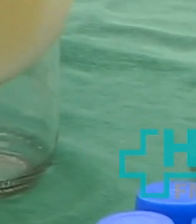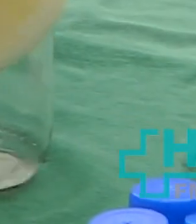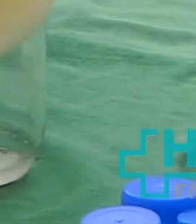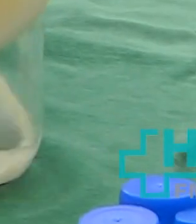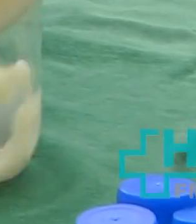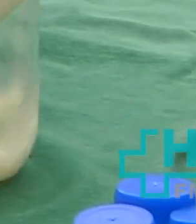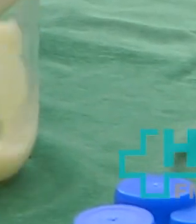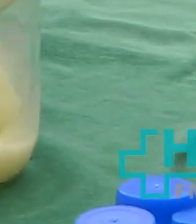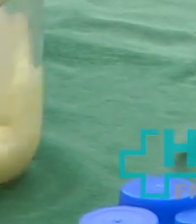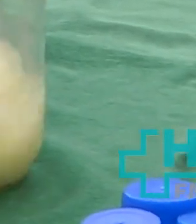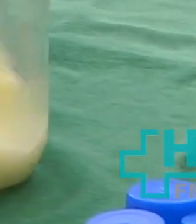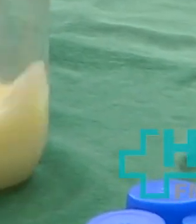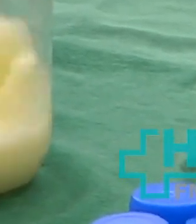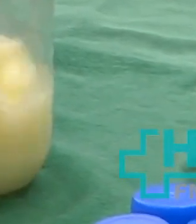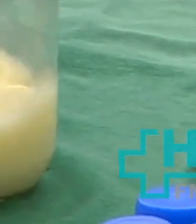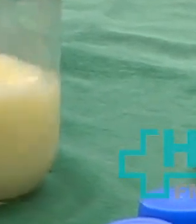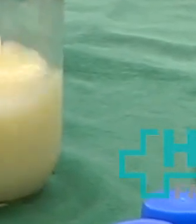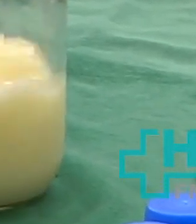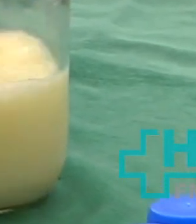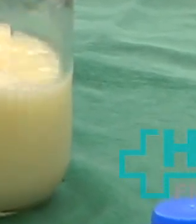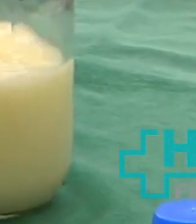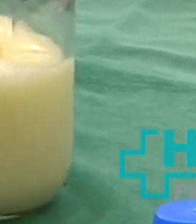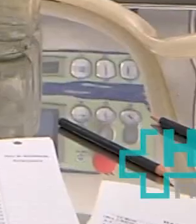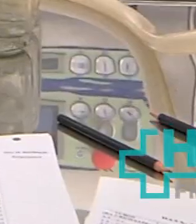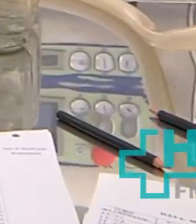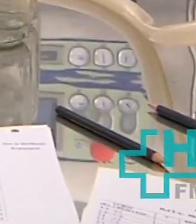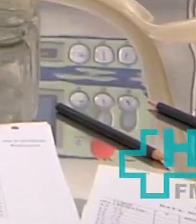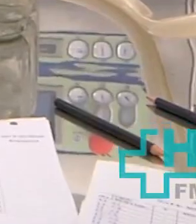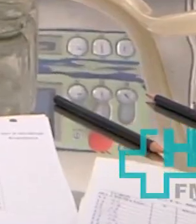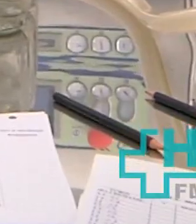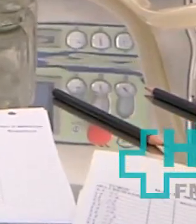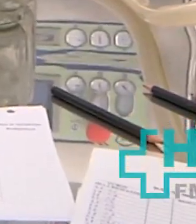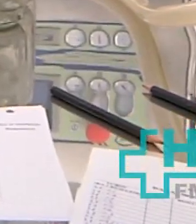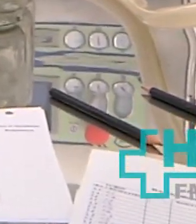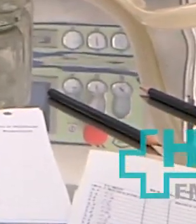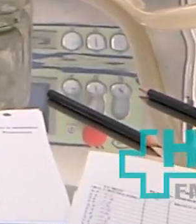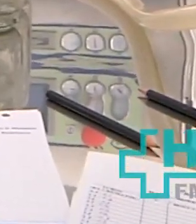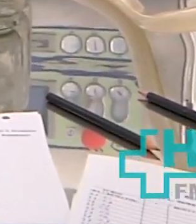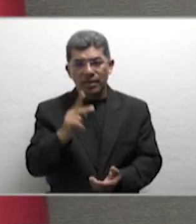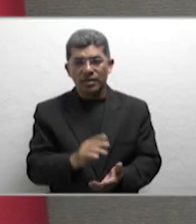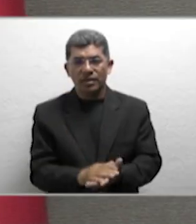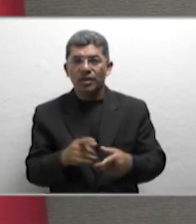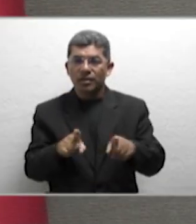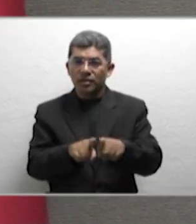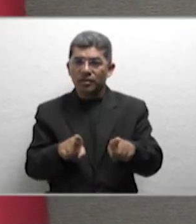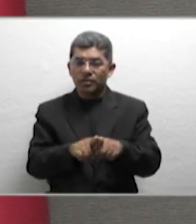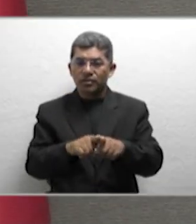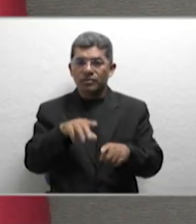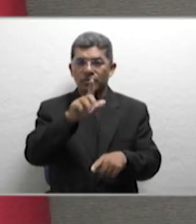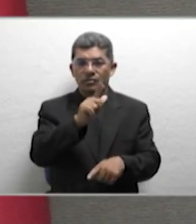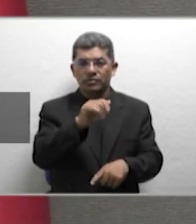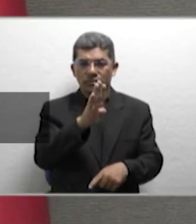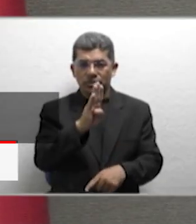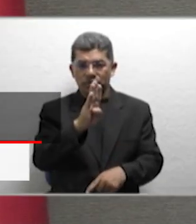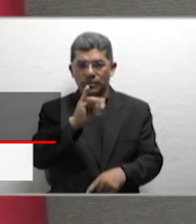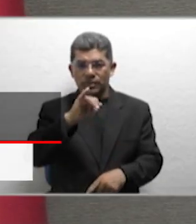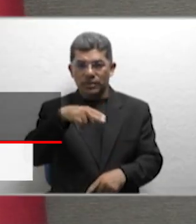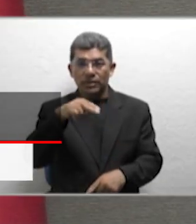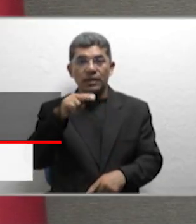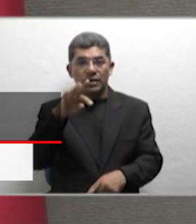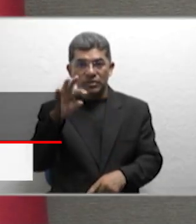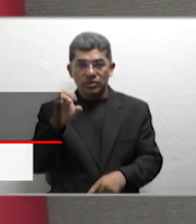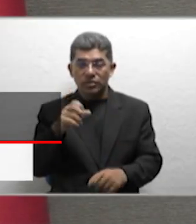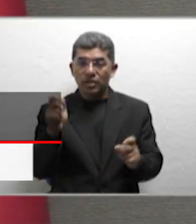pediu doação de potes de vidro que serão encaminhados aos bancos de leite o nosso gabinete está de portas